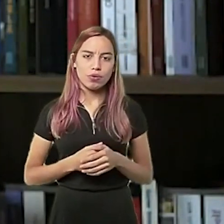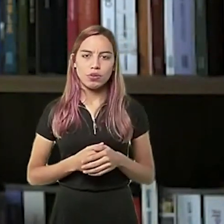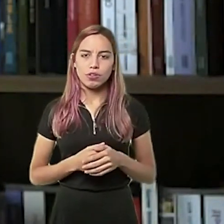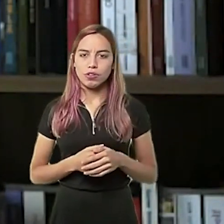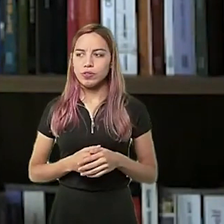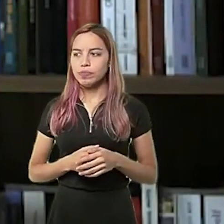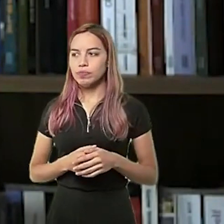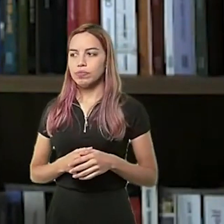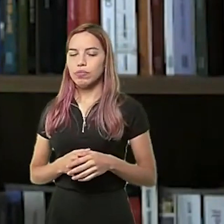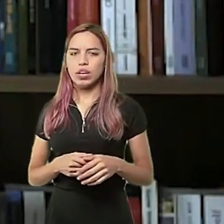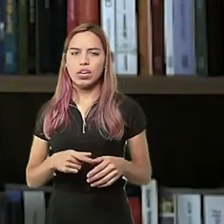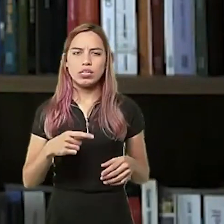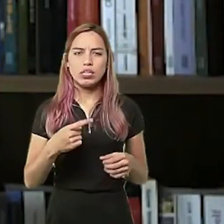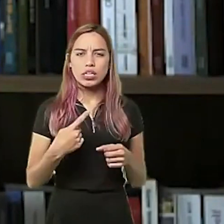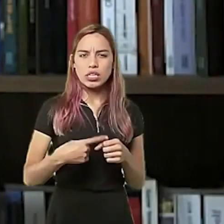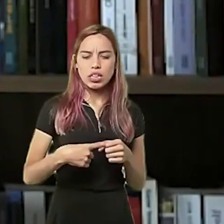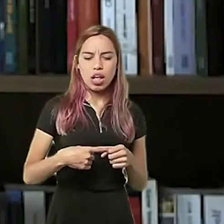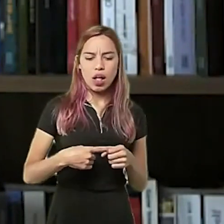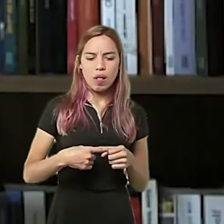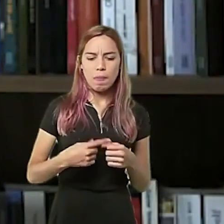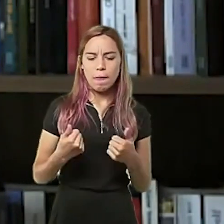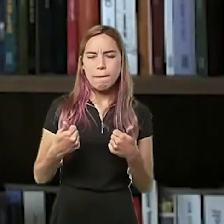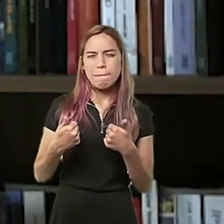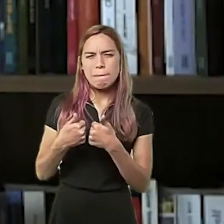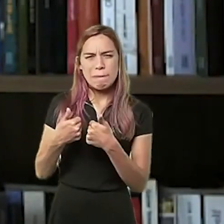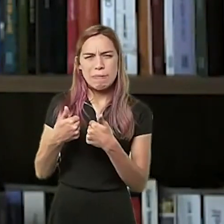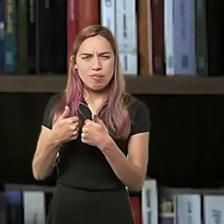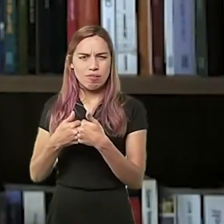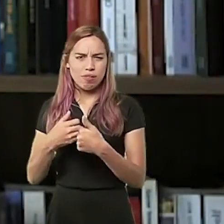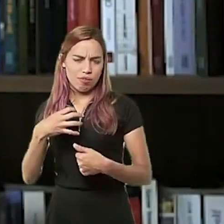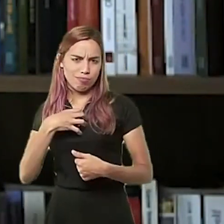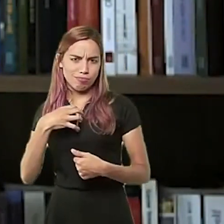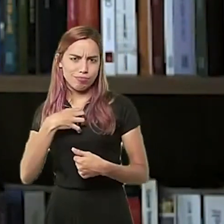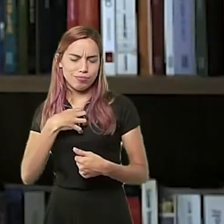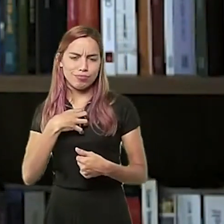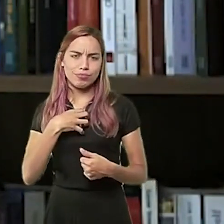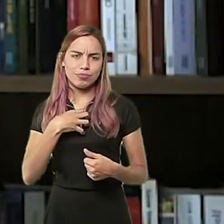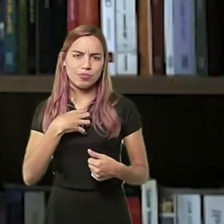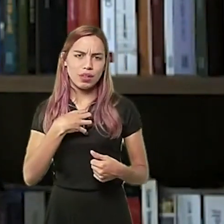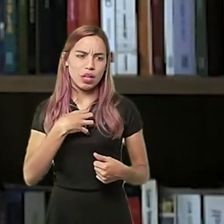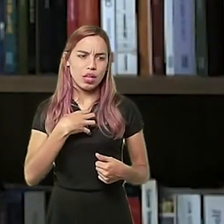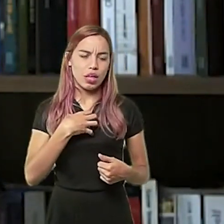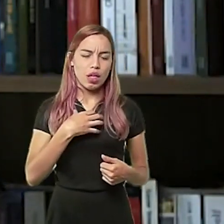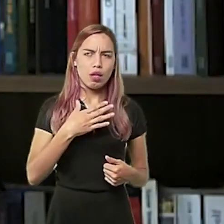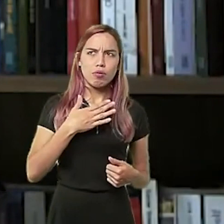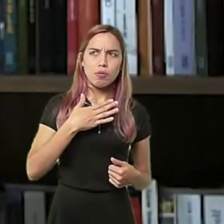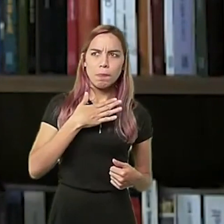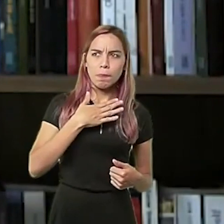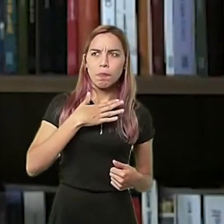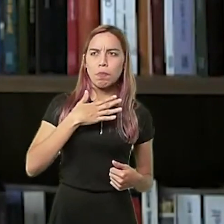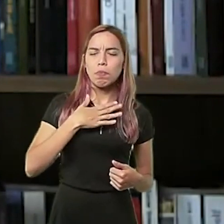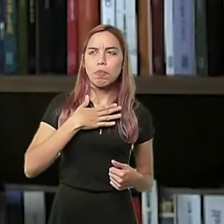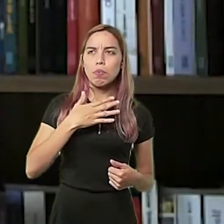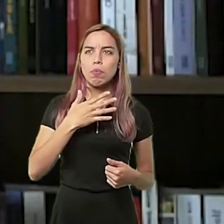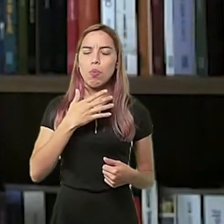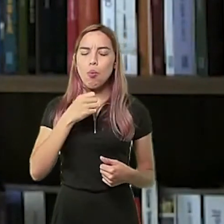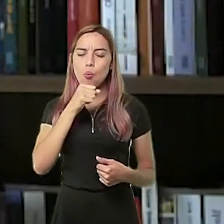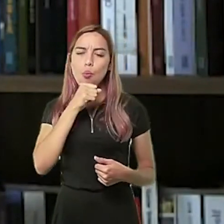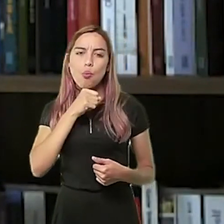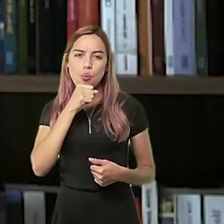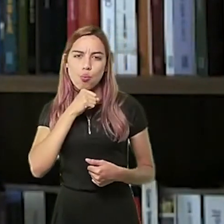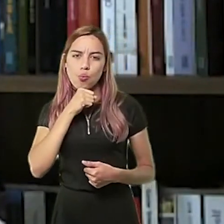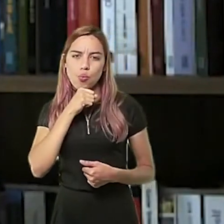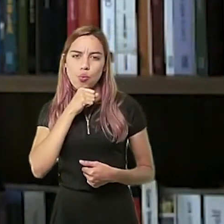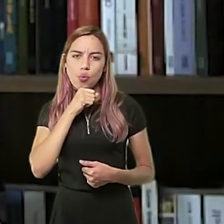numa cidade próxima a Salvador. Meu bisavô, que ele e minha bisavó criaram